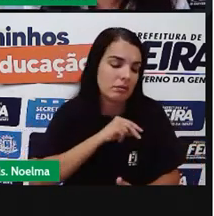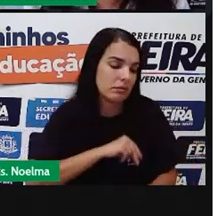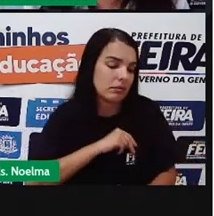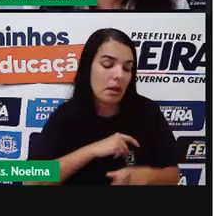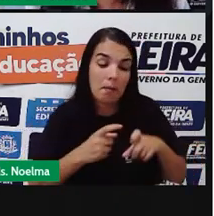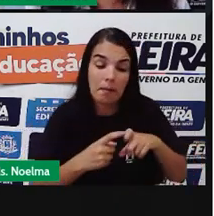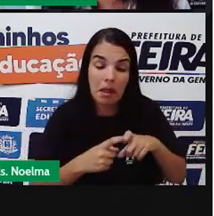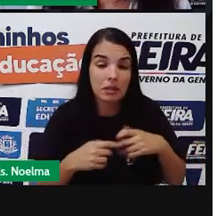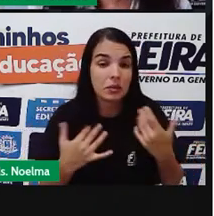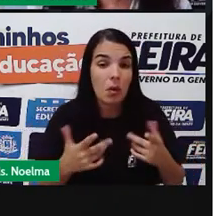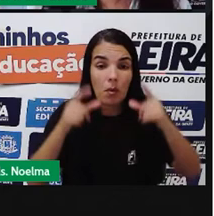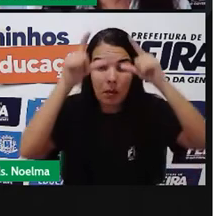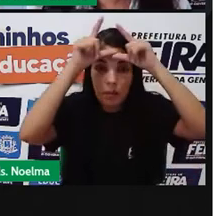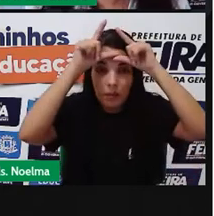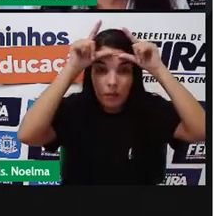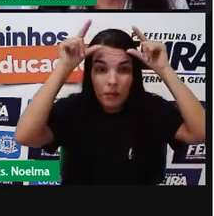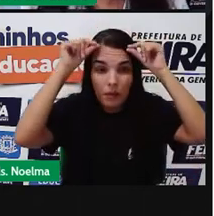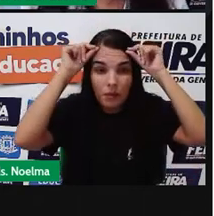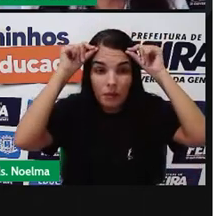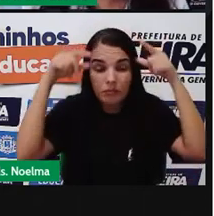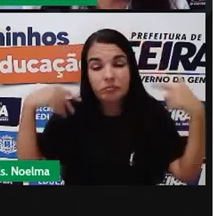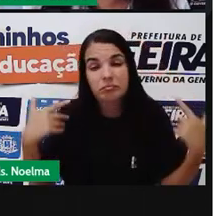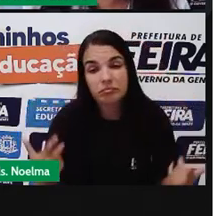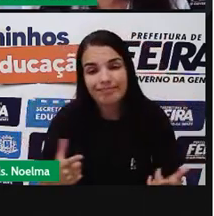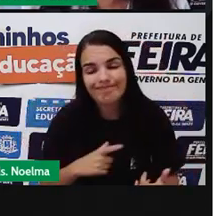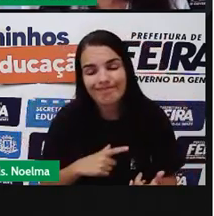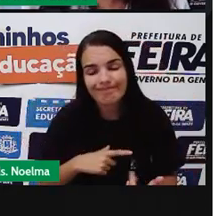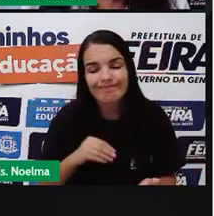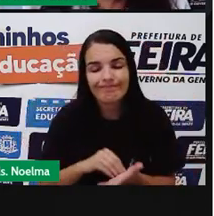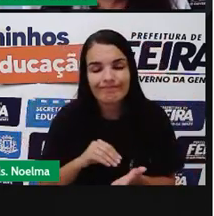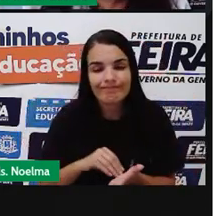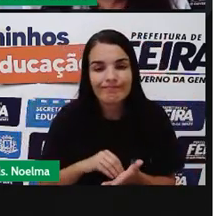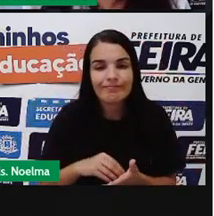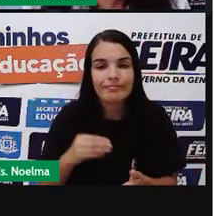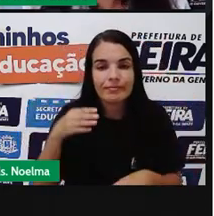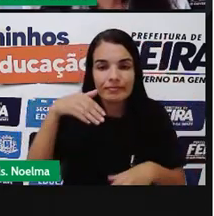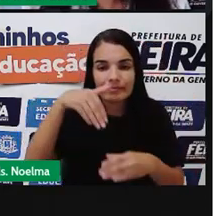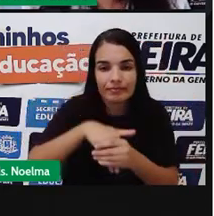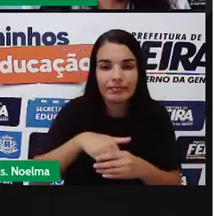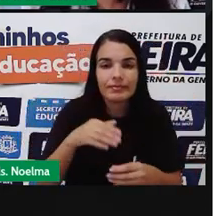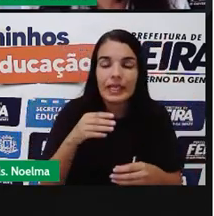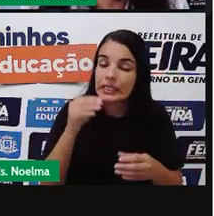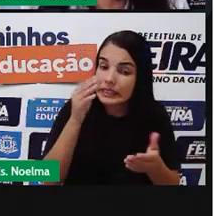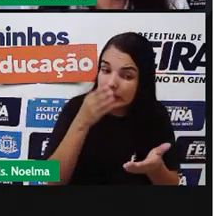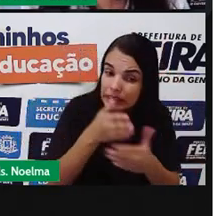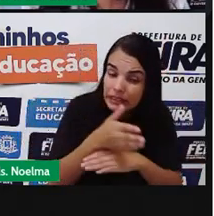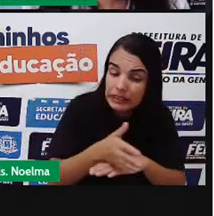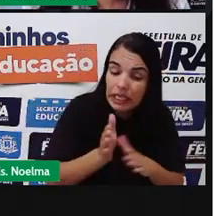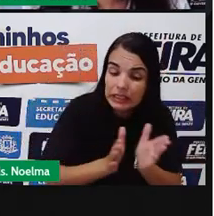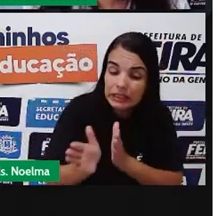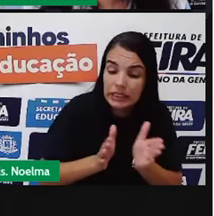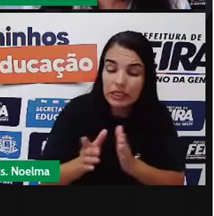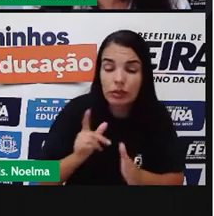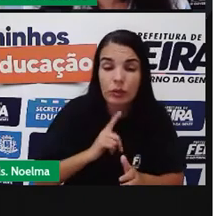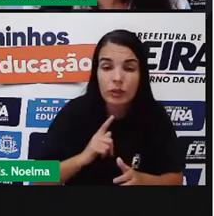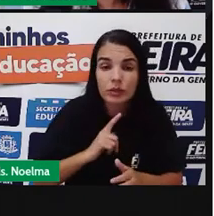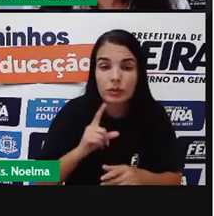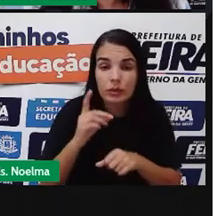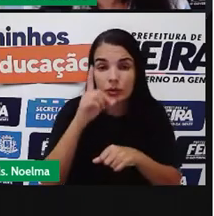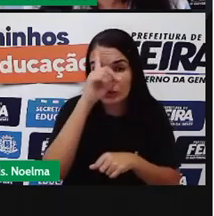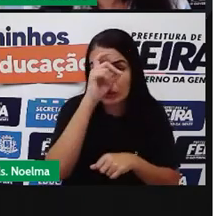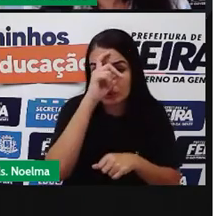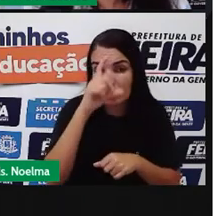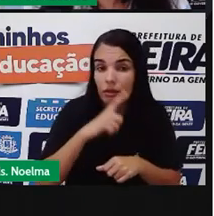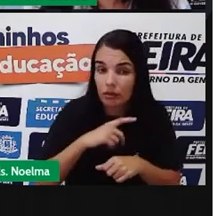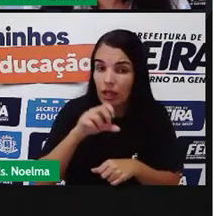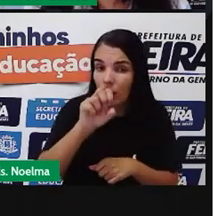relação até mesmo à falta de profissionais dentro desses hospitais, né? E o SUS aí ainda vem salvando vidas,